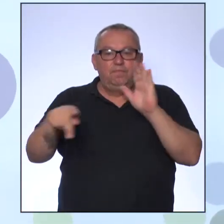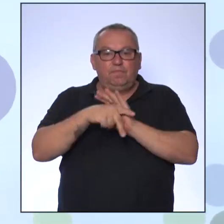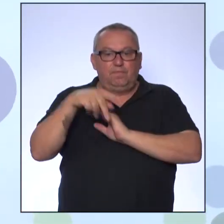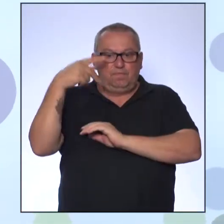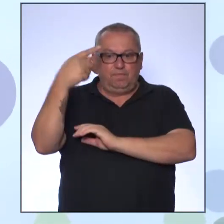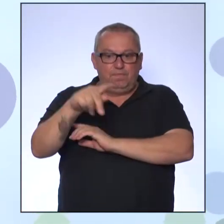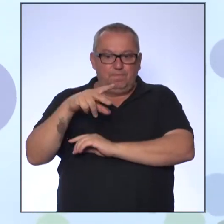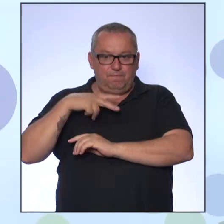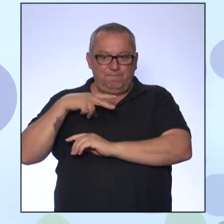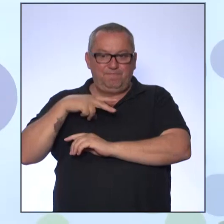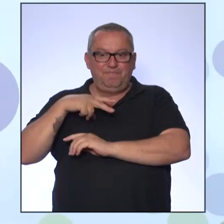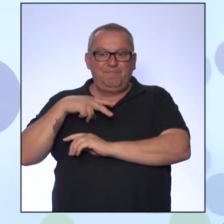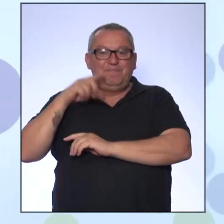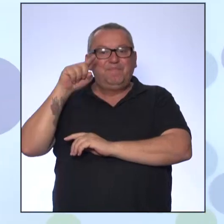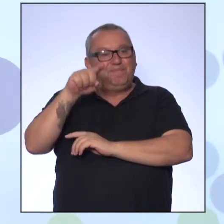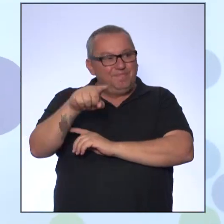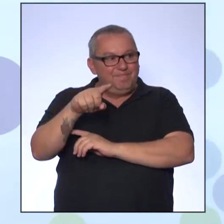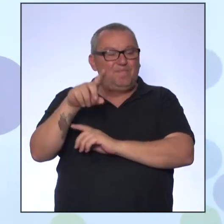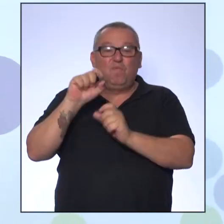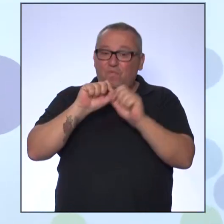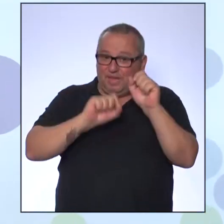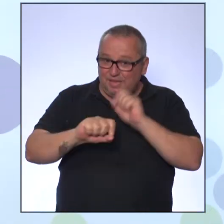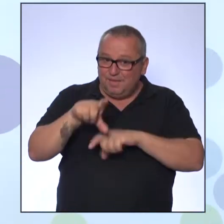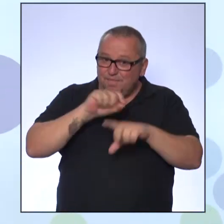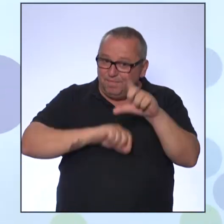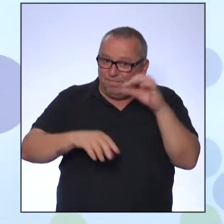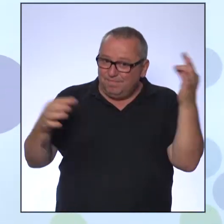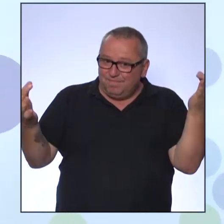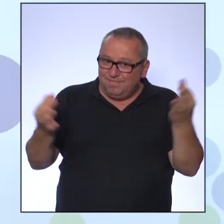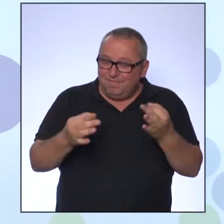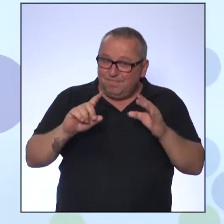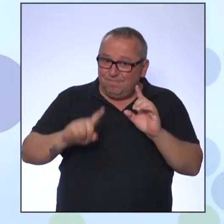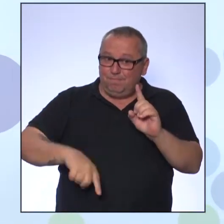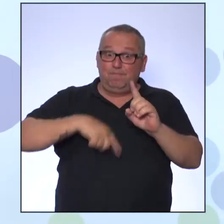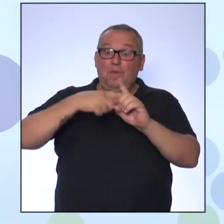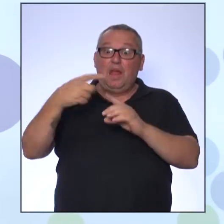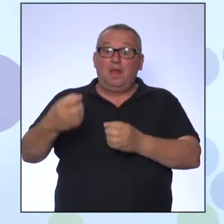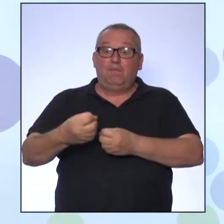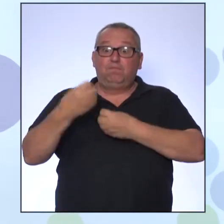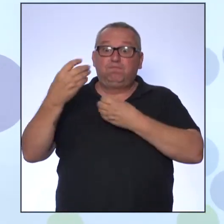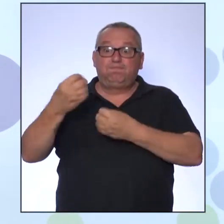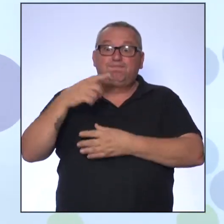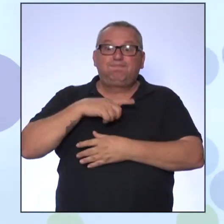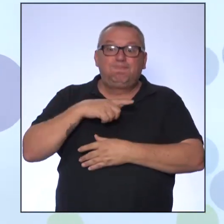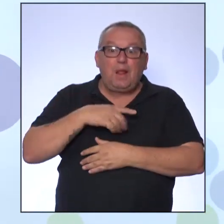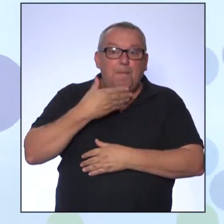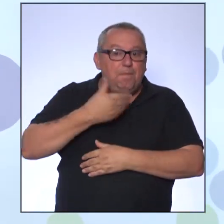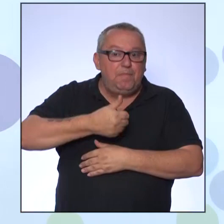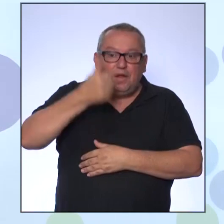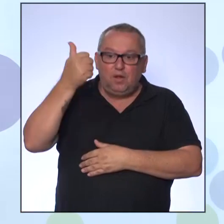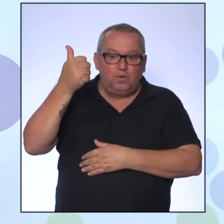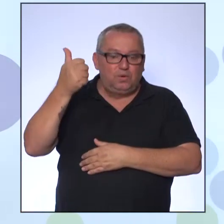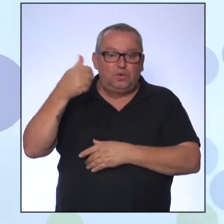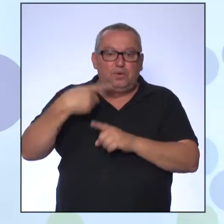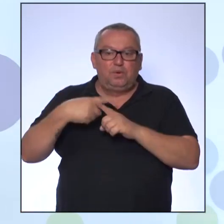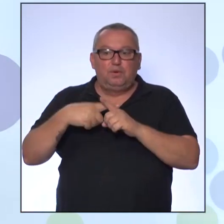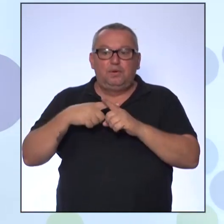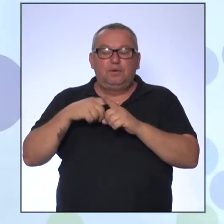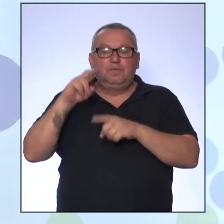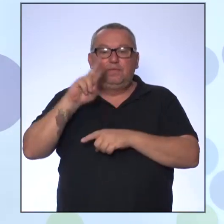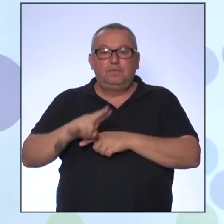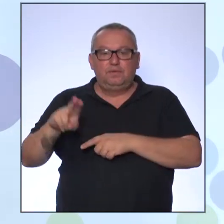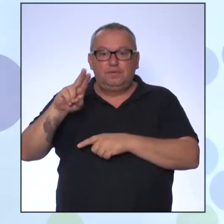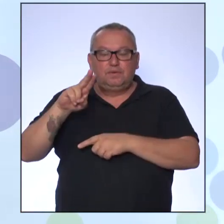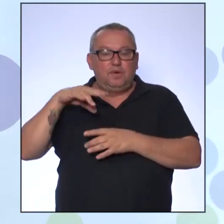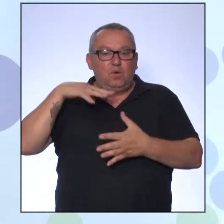sua. Para você fazer essa escolha consciente, quanto mais informações você tiver, melhor. a universidade é um mundo